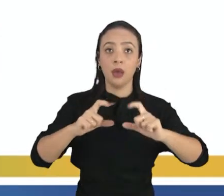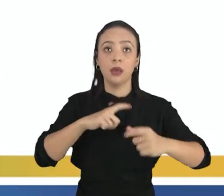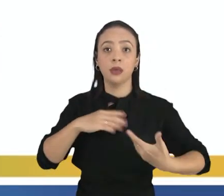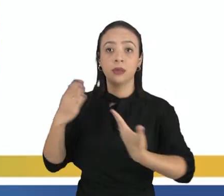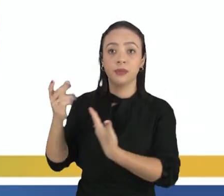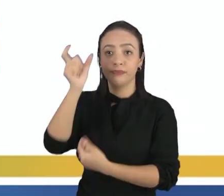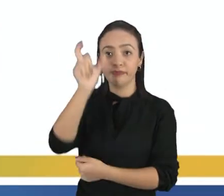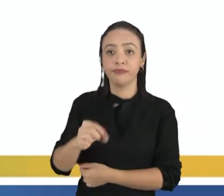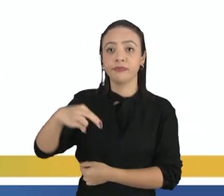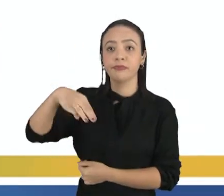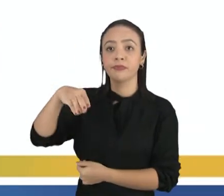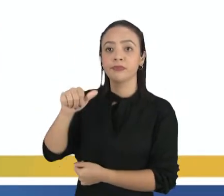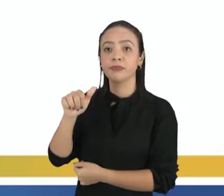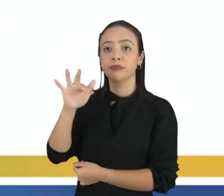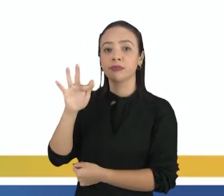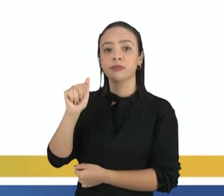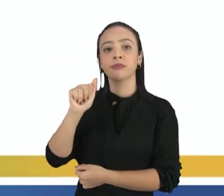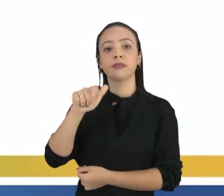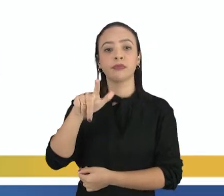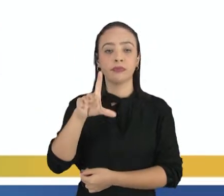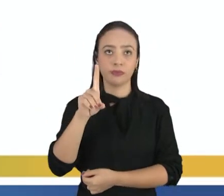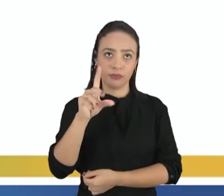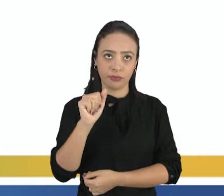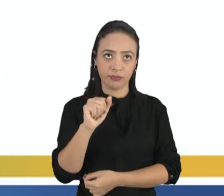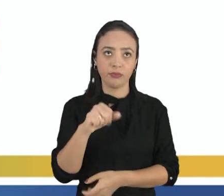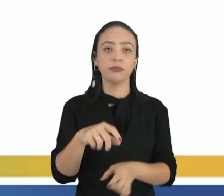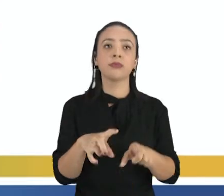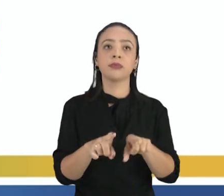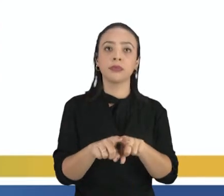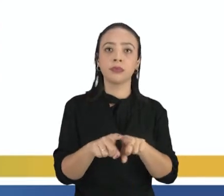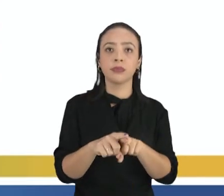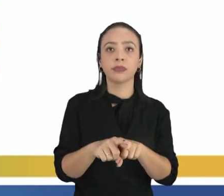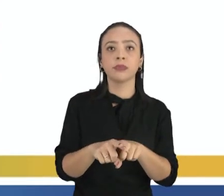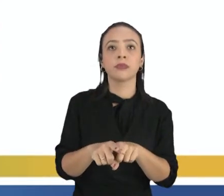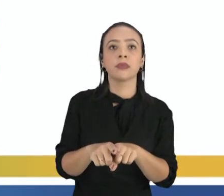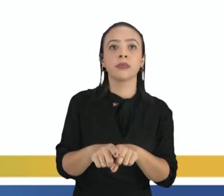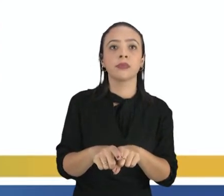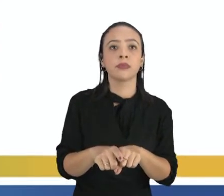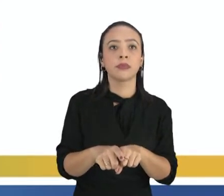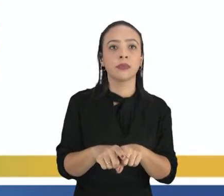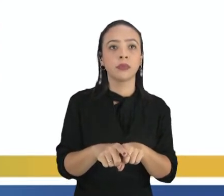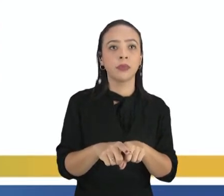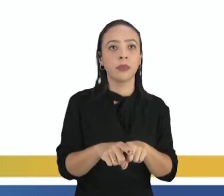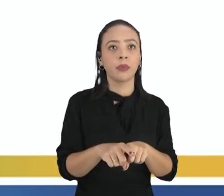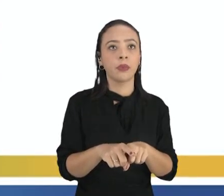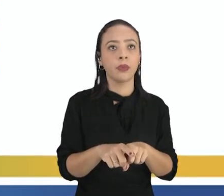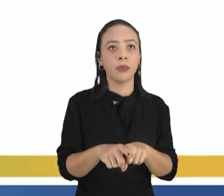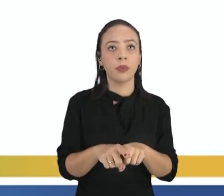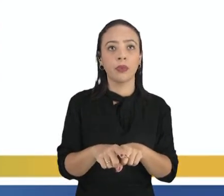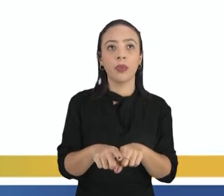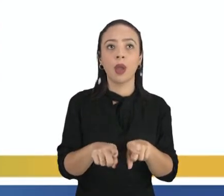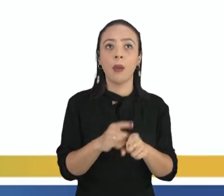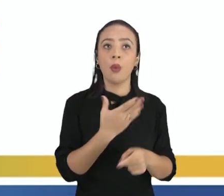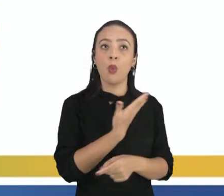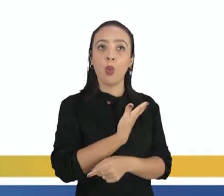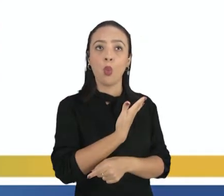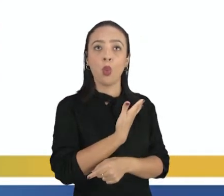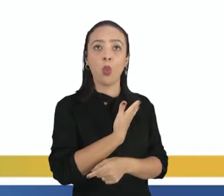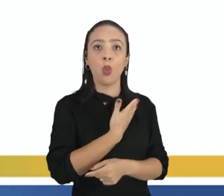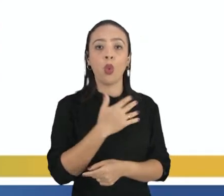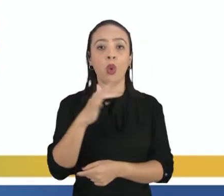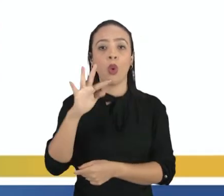personagem Mafalda, personagem feita pelo argentino Quino, e o seu amigo,